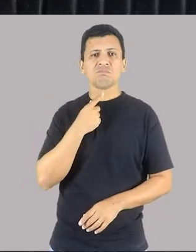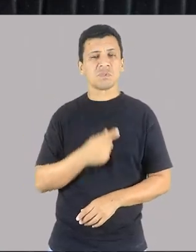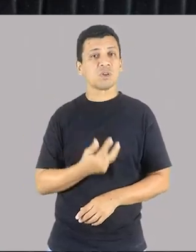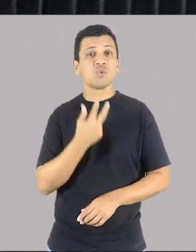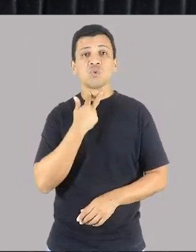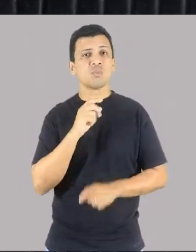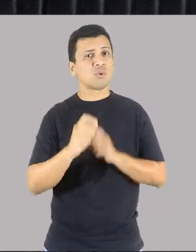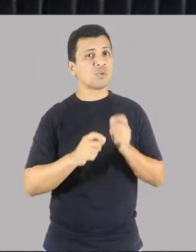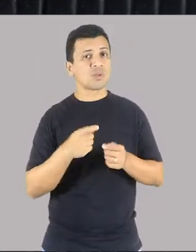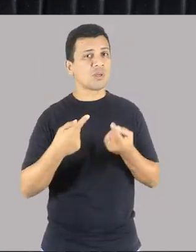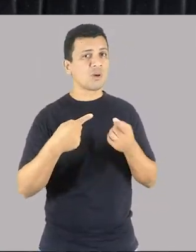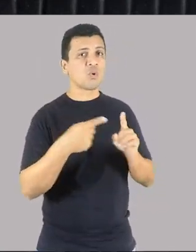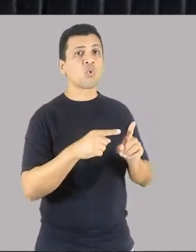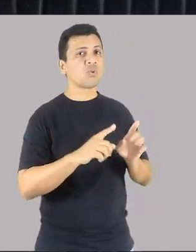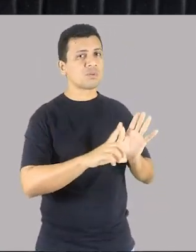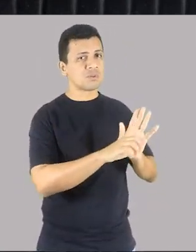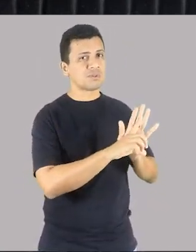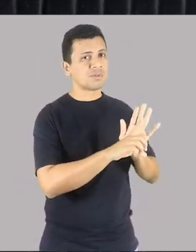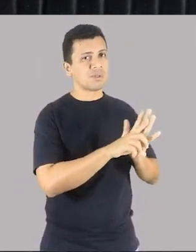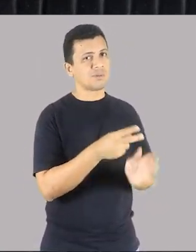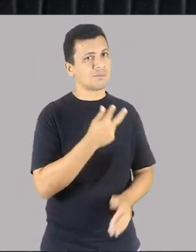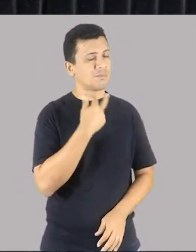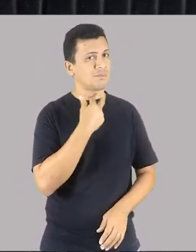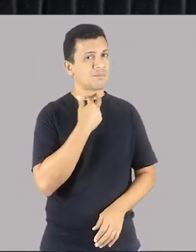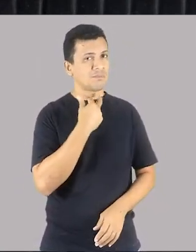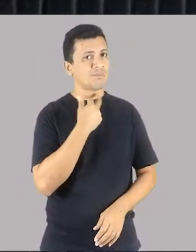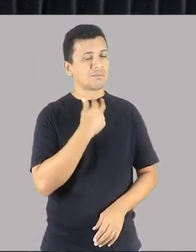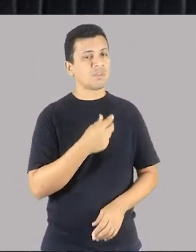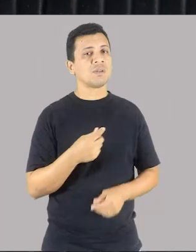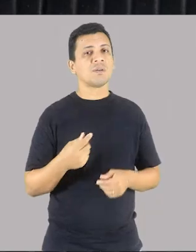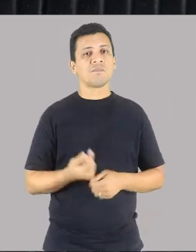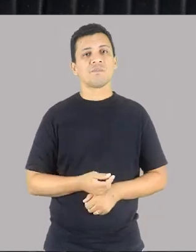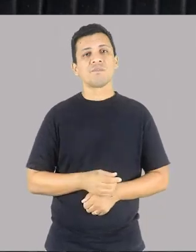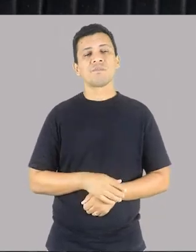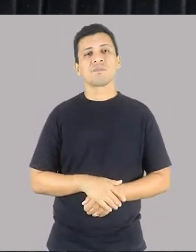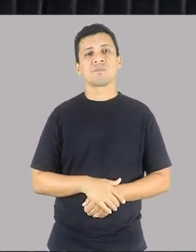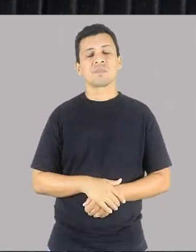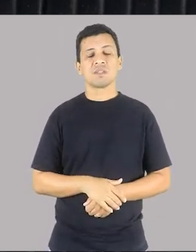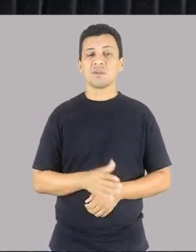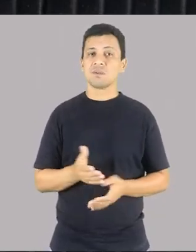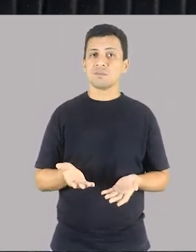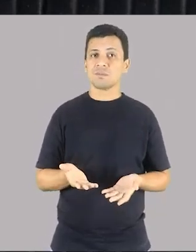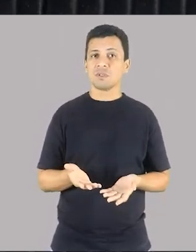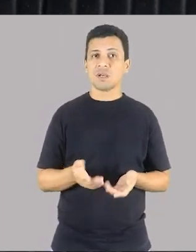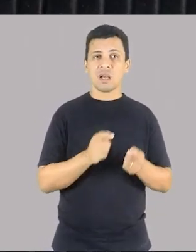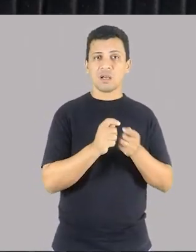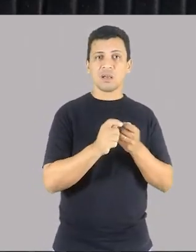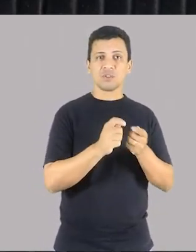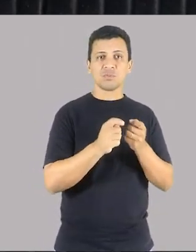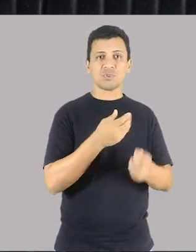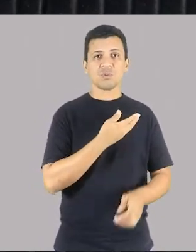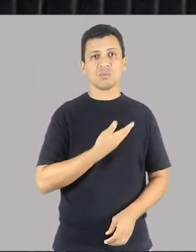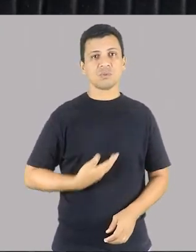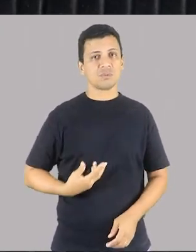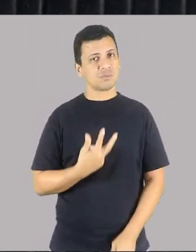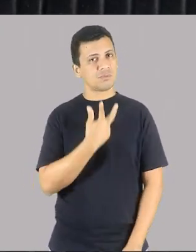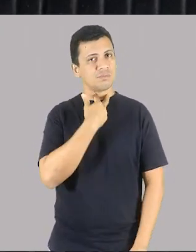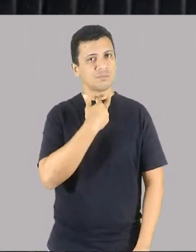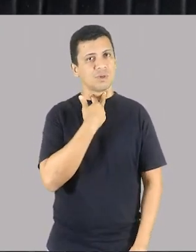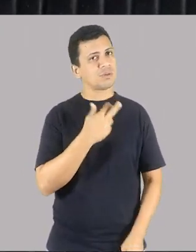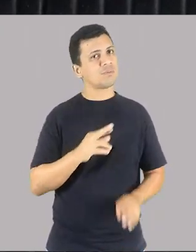pode contradizer a lei, só não pode contraditar a lei. Já o administrador público não pode agir dessa